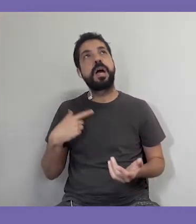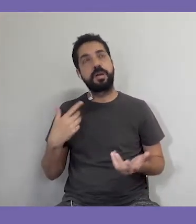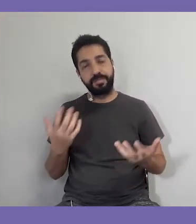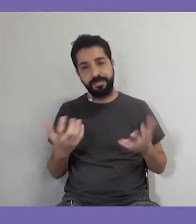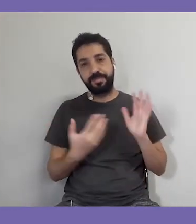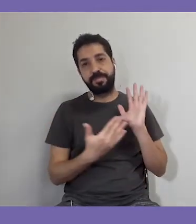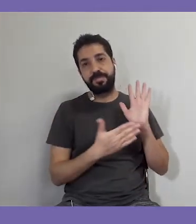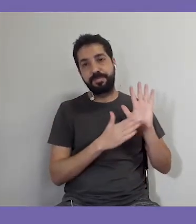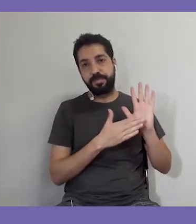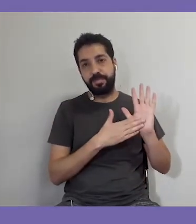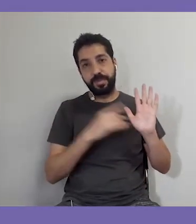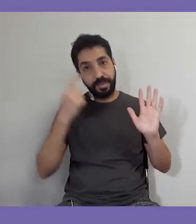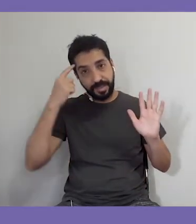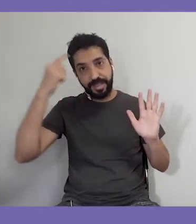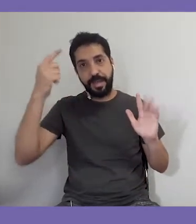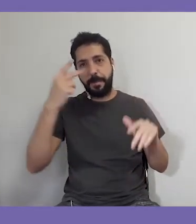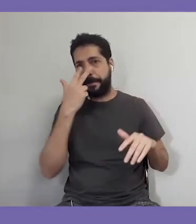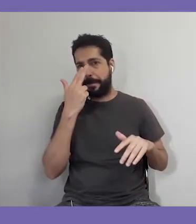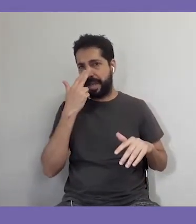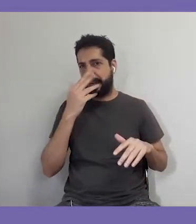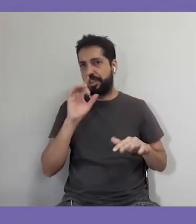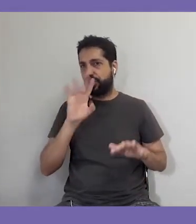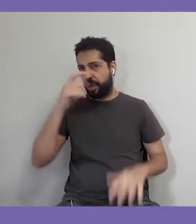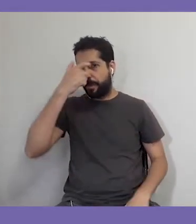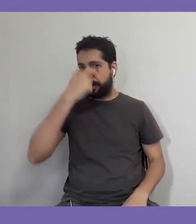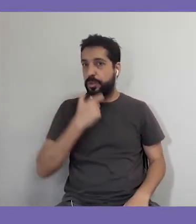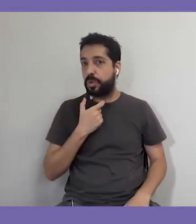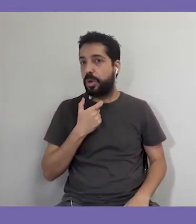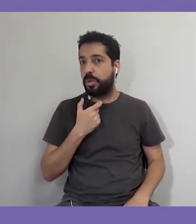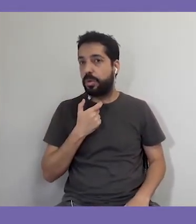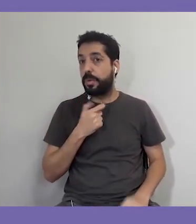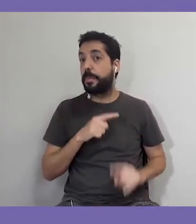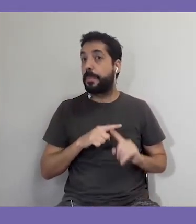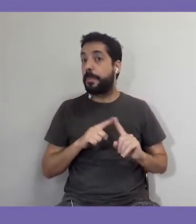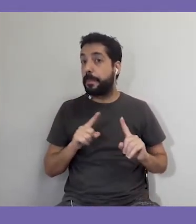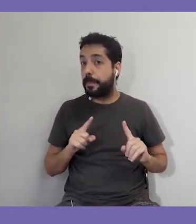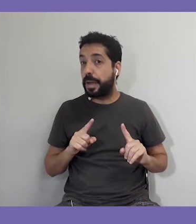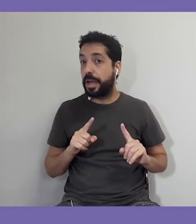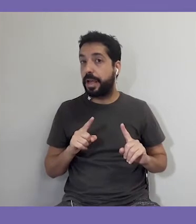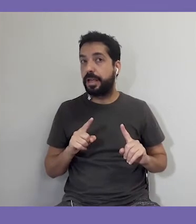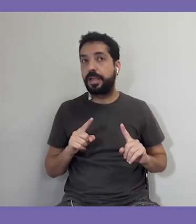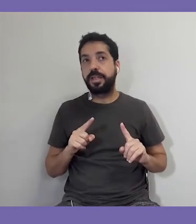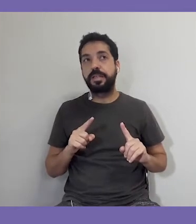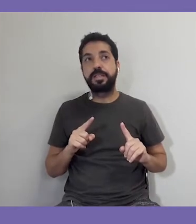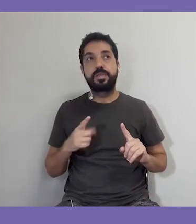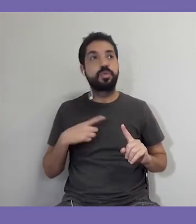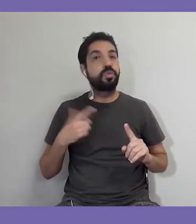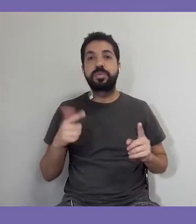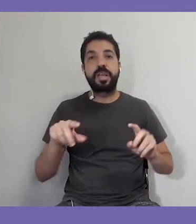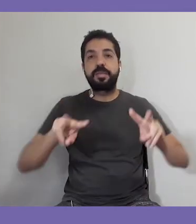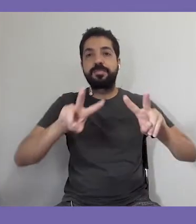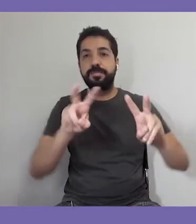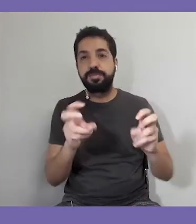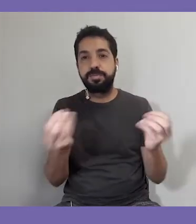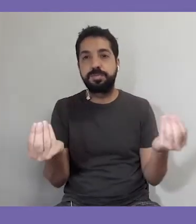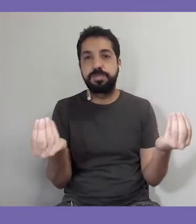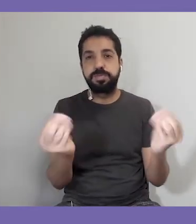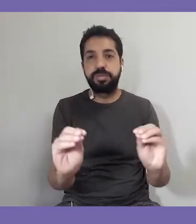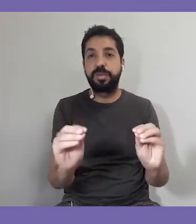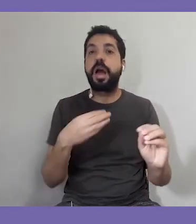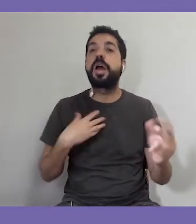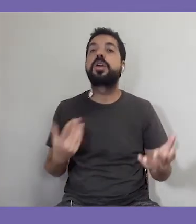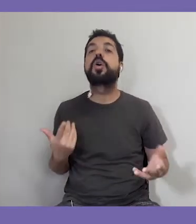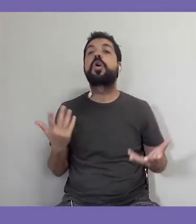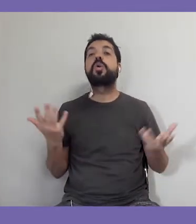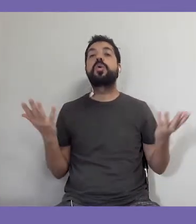que propor essa ideia de parecer muito pessoal, mas pensando em não ser pautada, joga essa ideia